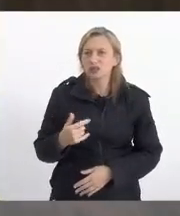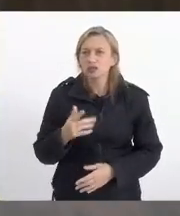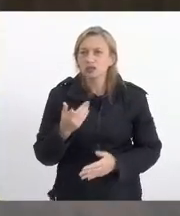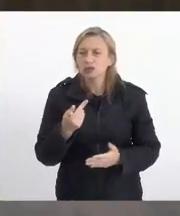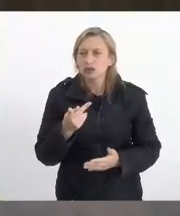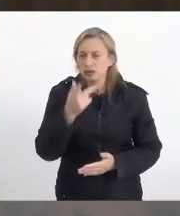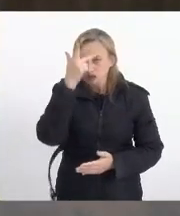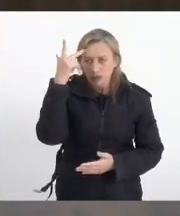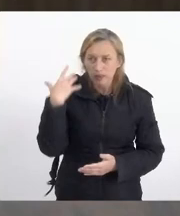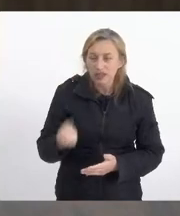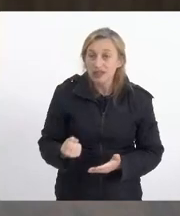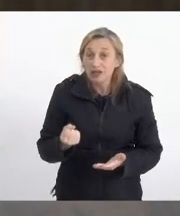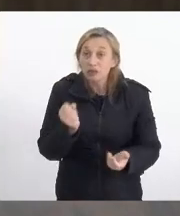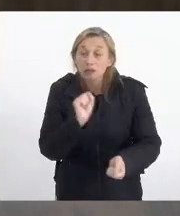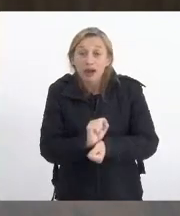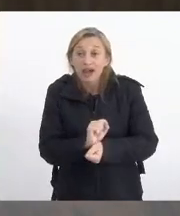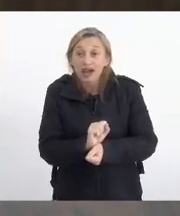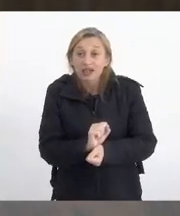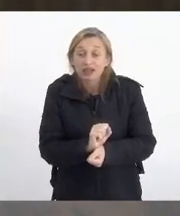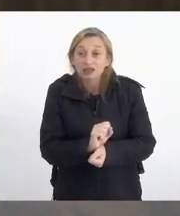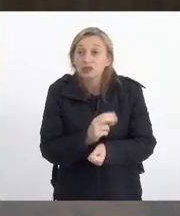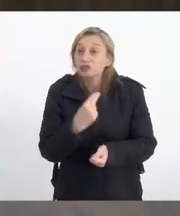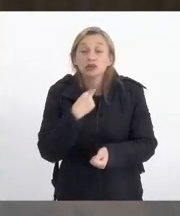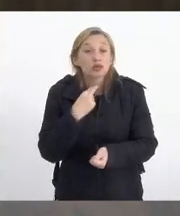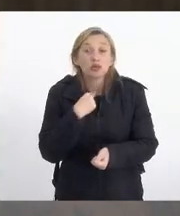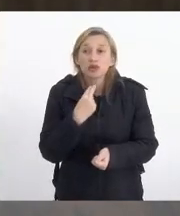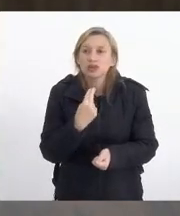pensão suspensa por não poder